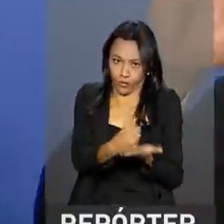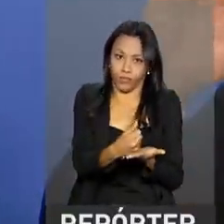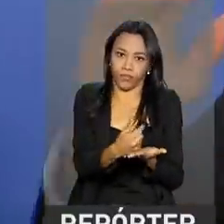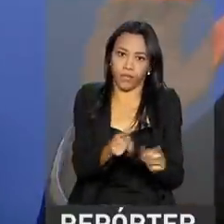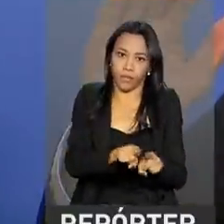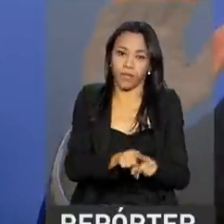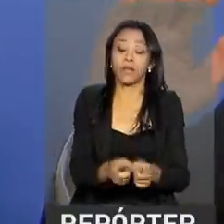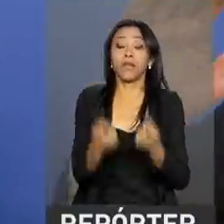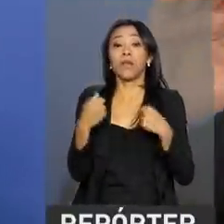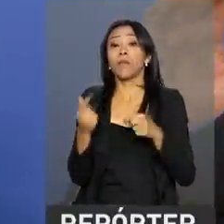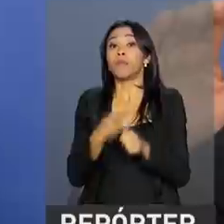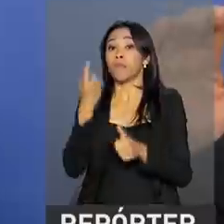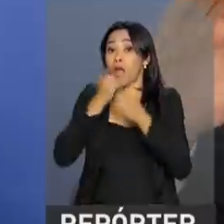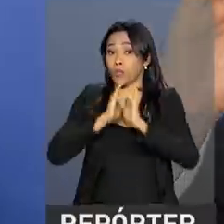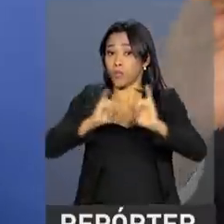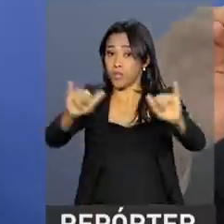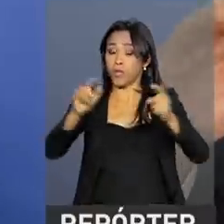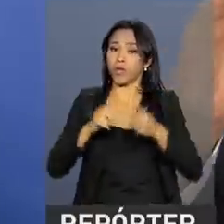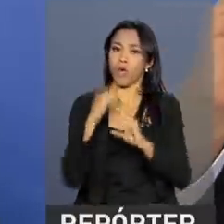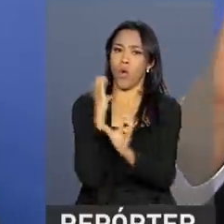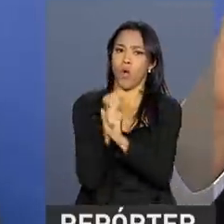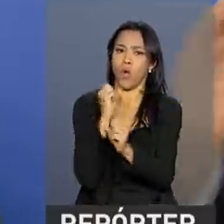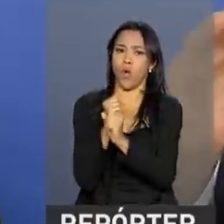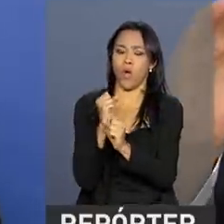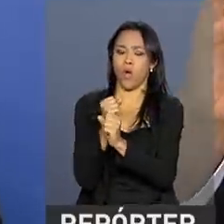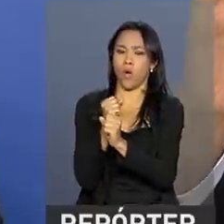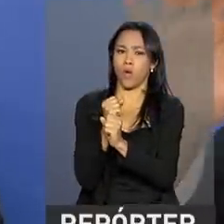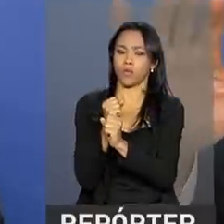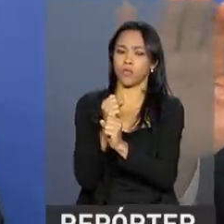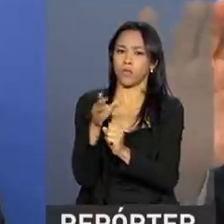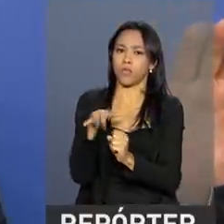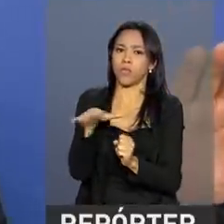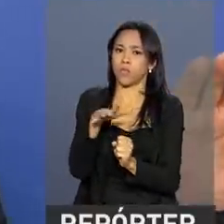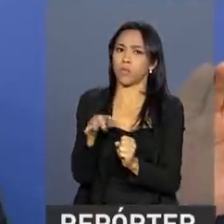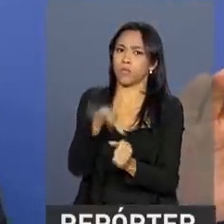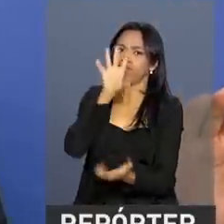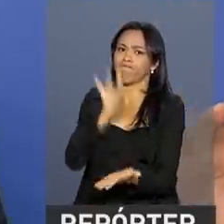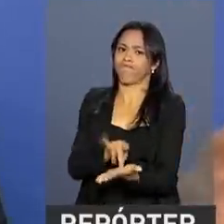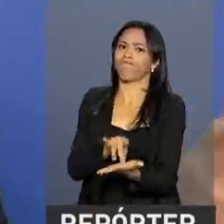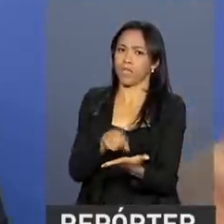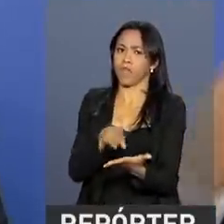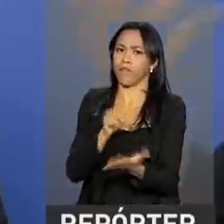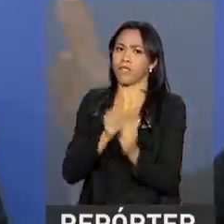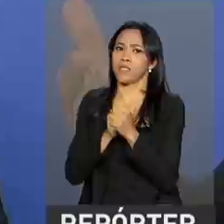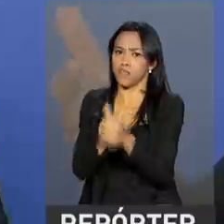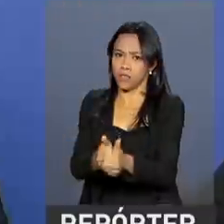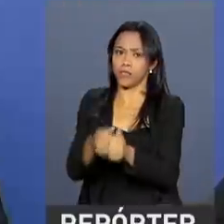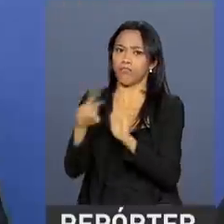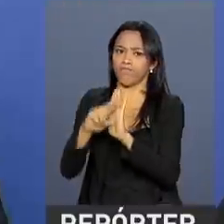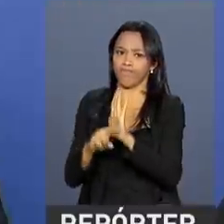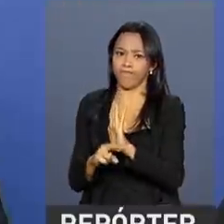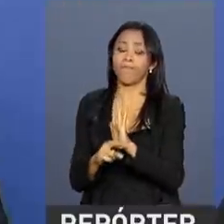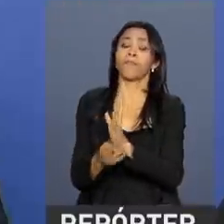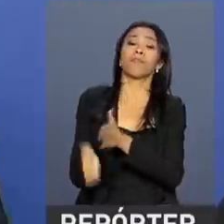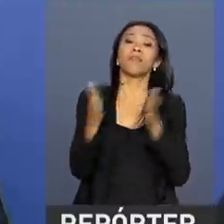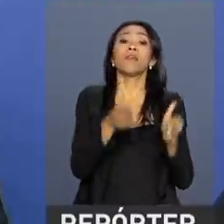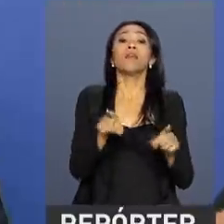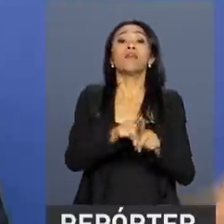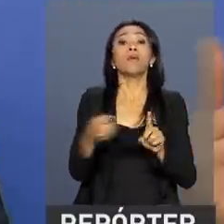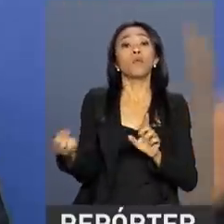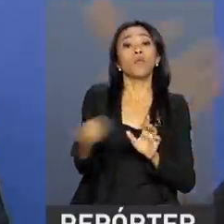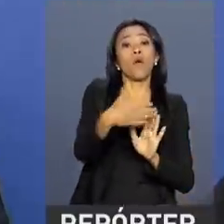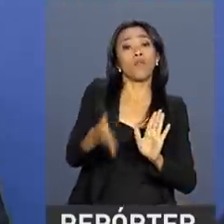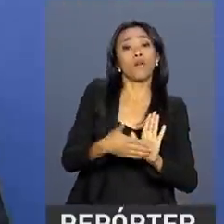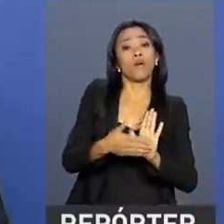o primeiro orçamento nos tempos de gaza ansar muito factível realista e que será cumprido e propusemos uma nova